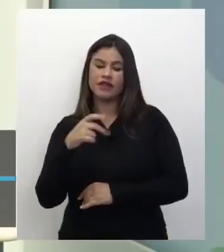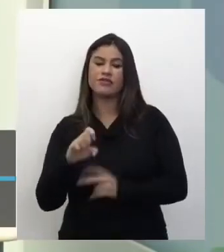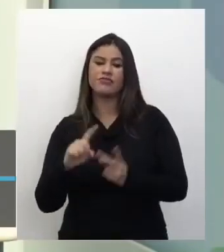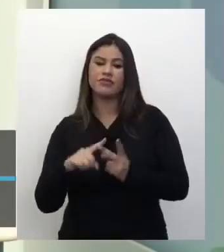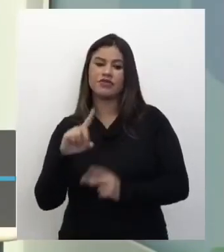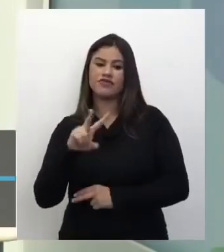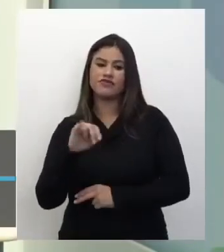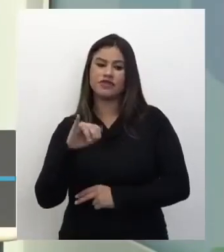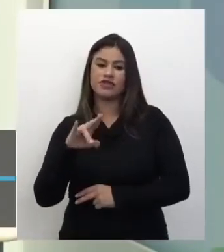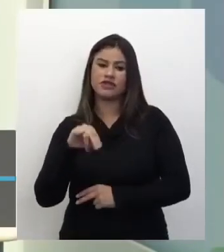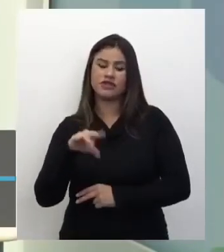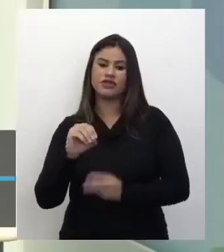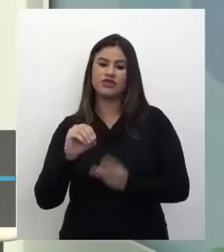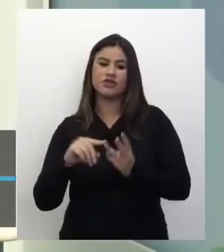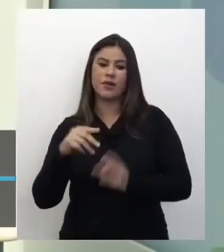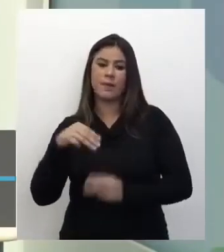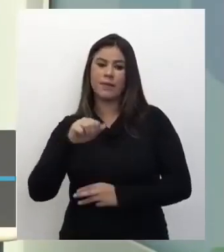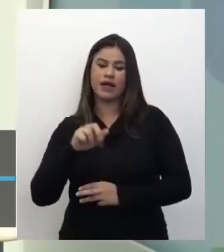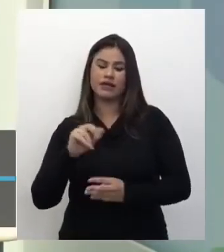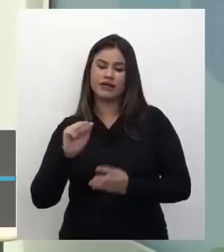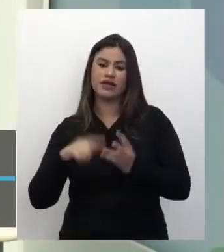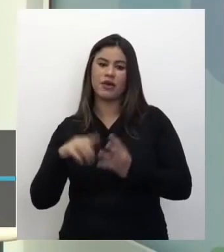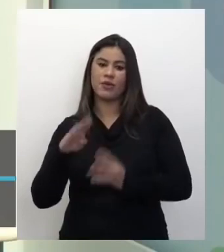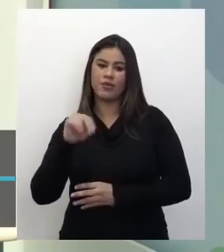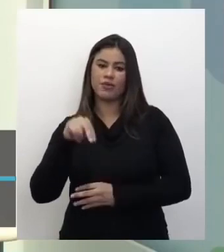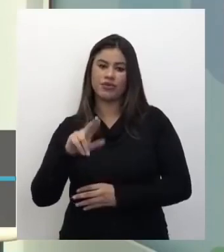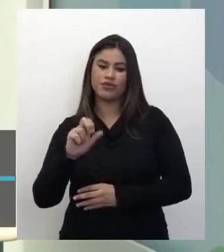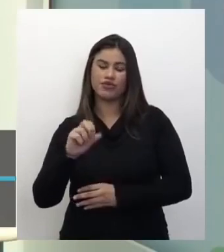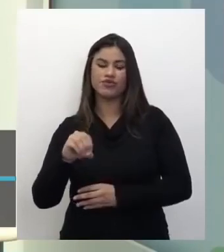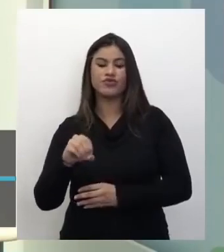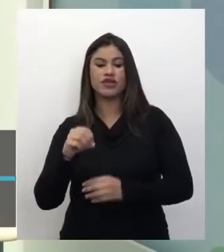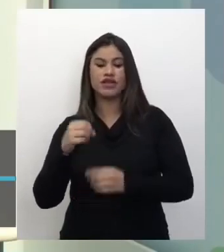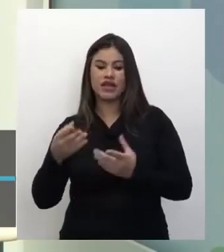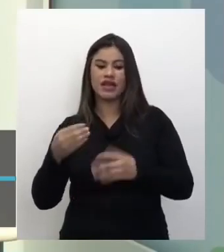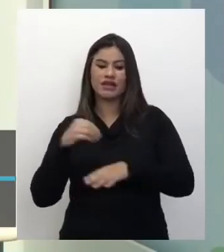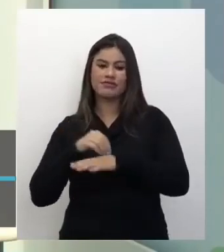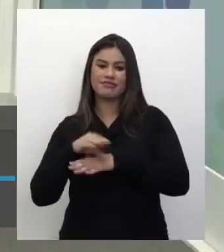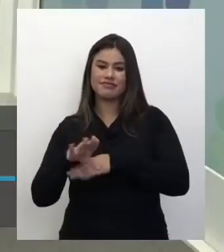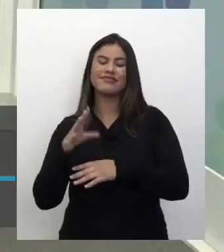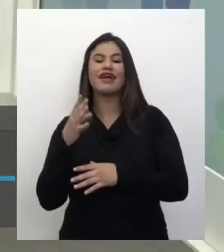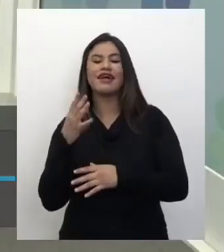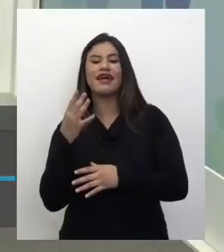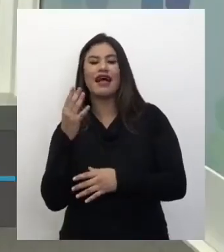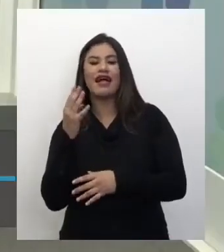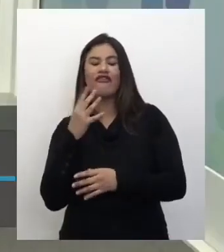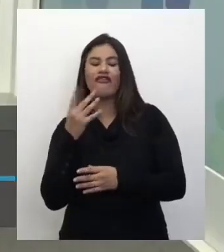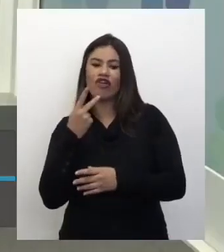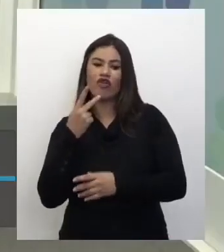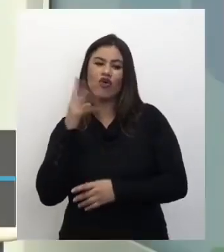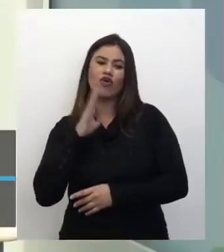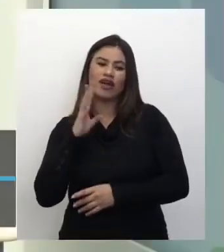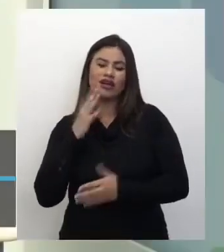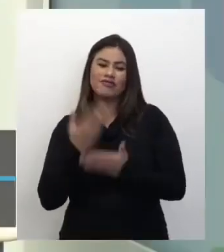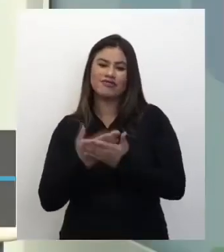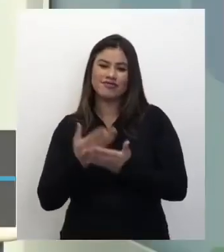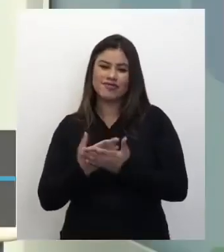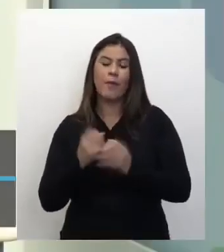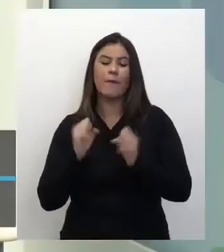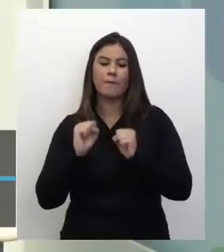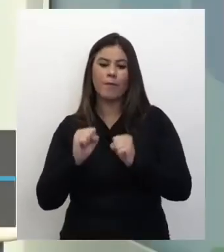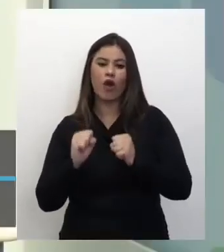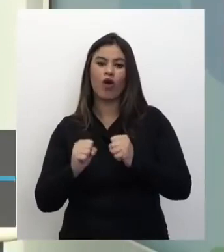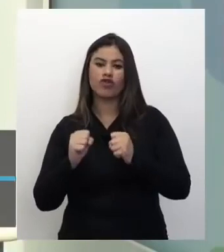Maria Fernanda, o Bruno, que deixaram um recadinho aqui pra gente, que acharam a aula muito legal. Então, participe, coloque a